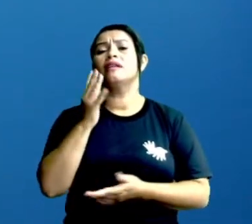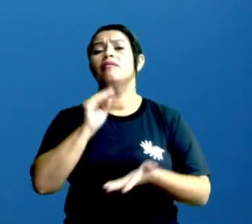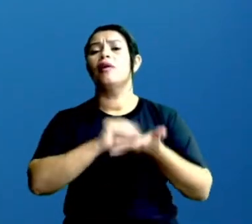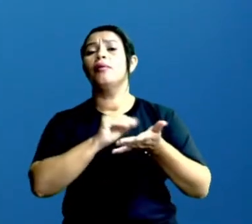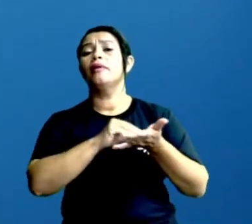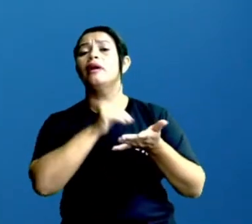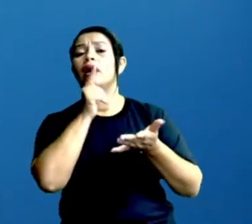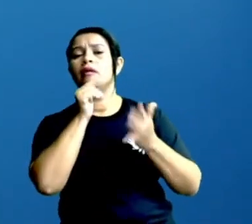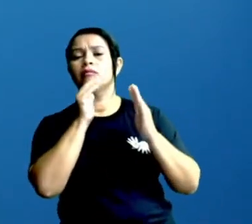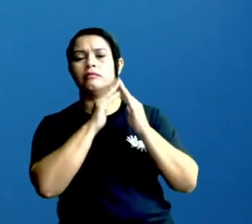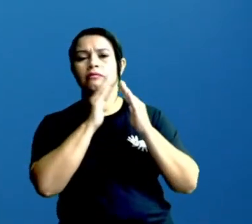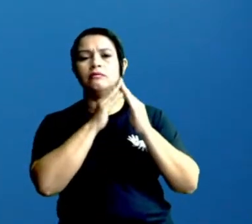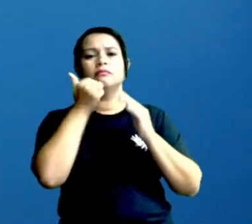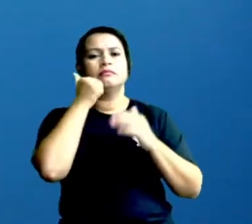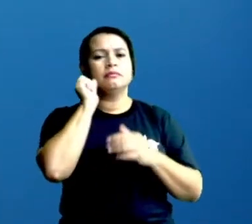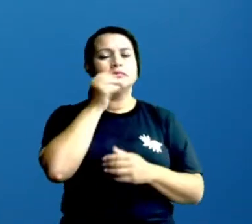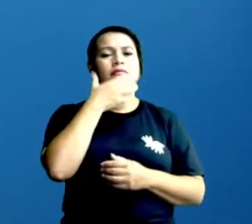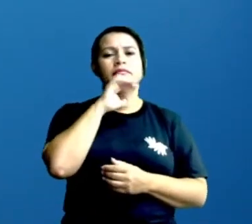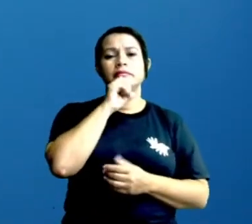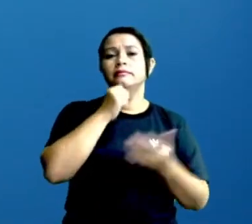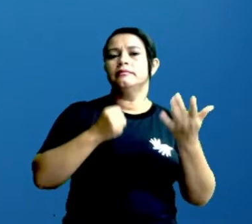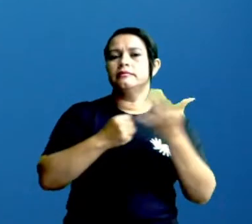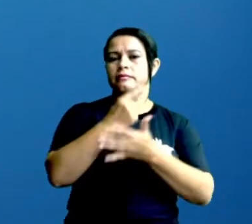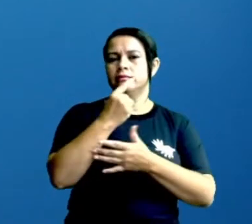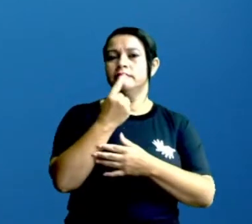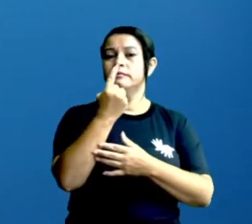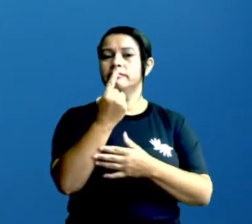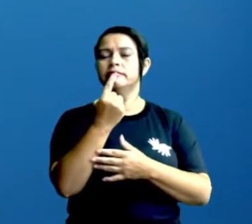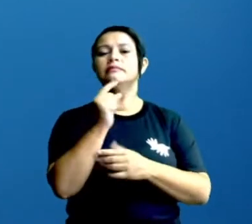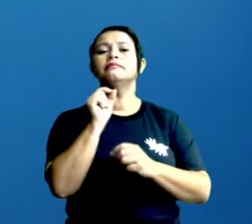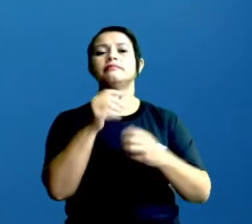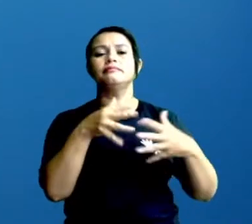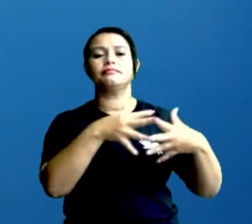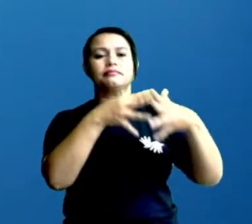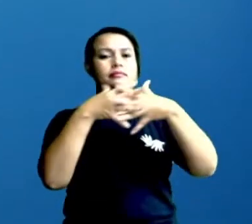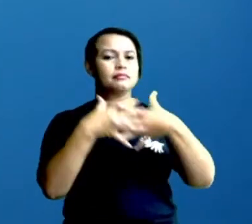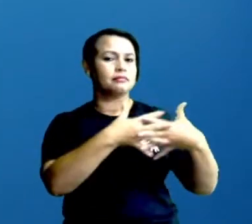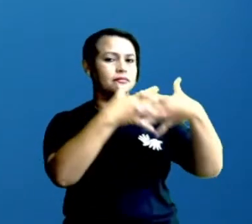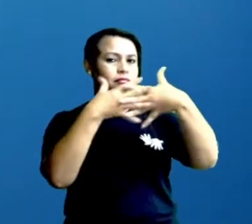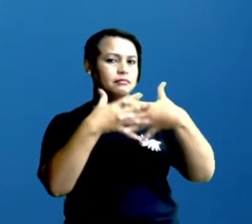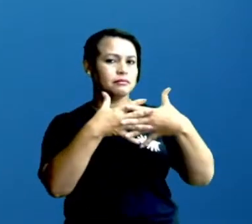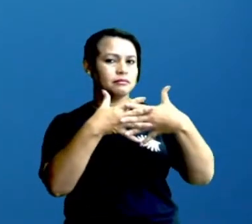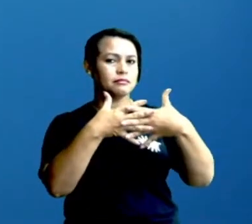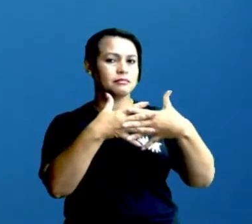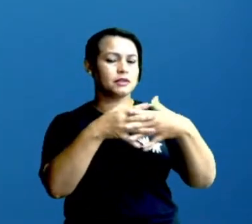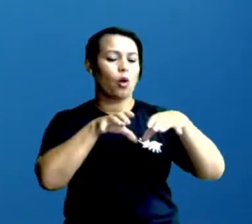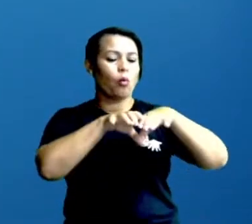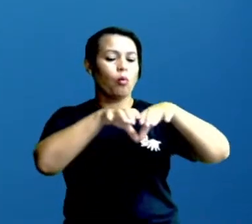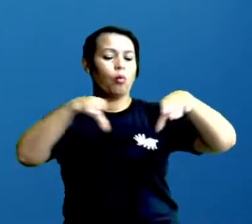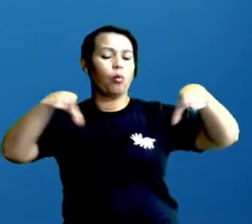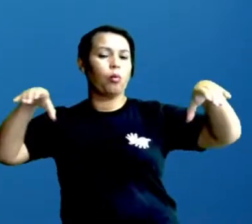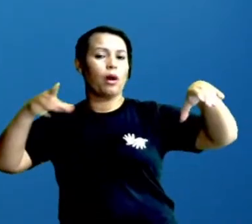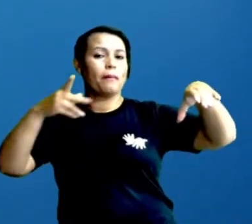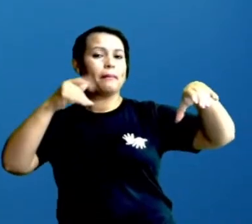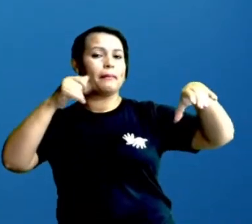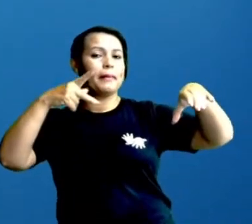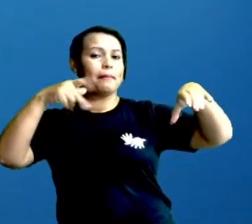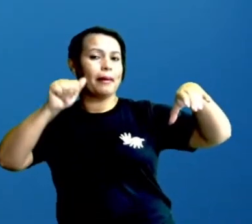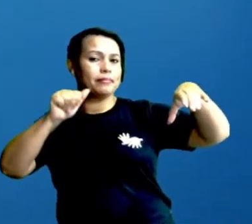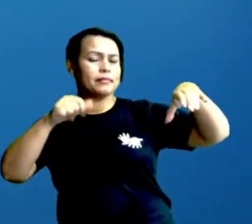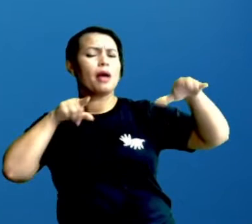em casa e papai e mamãe vai lá e compra um caminhão-pipa, não é isso? Então, eu pergunto a